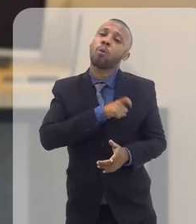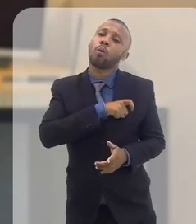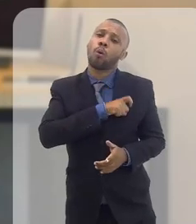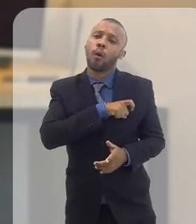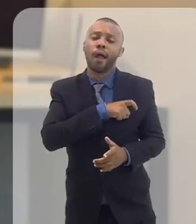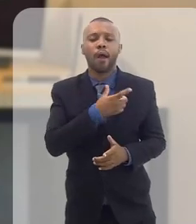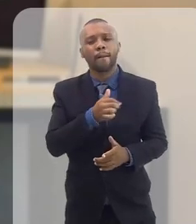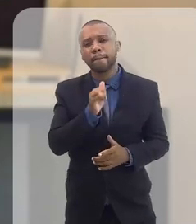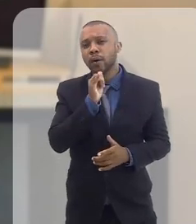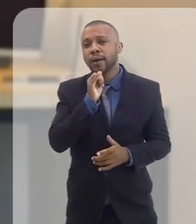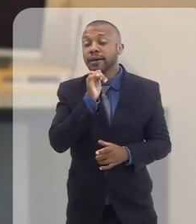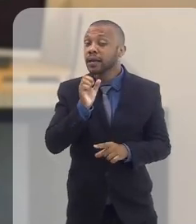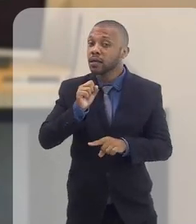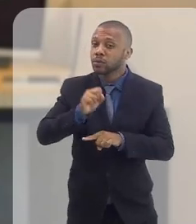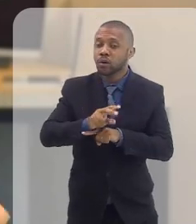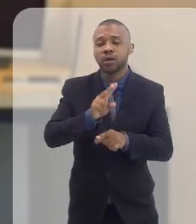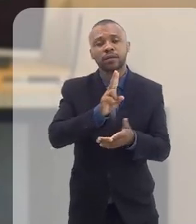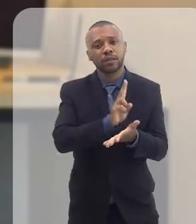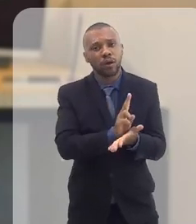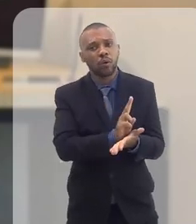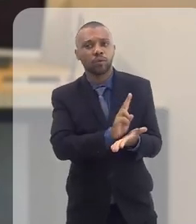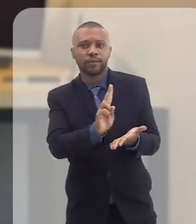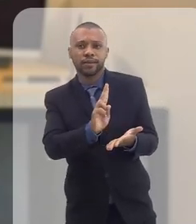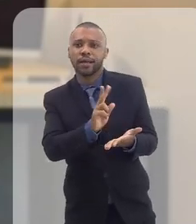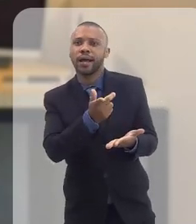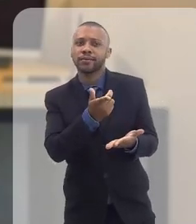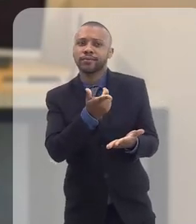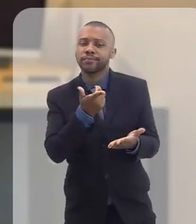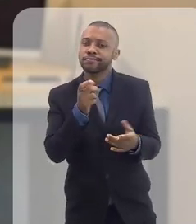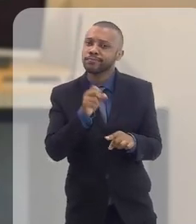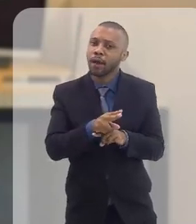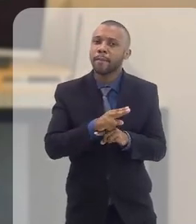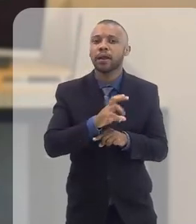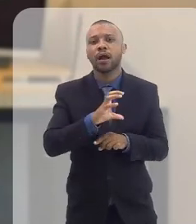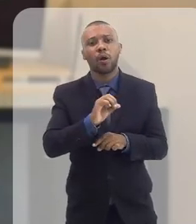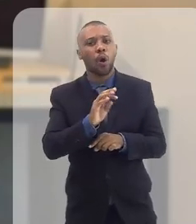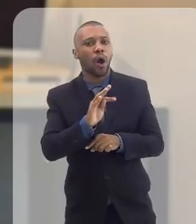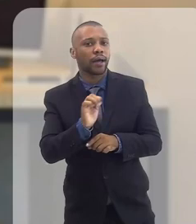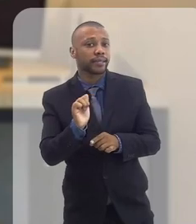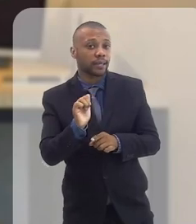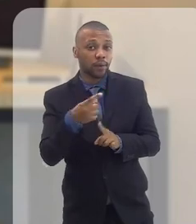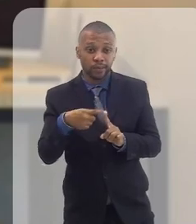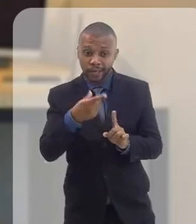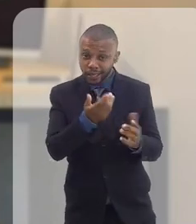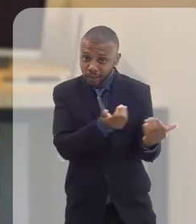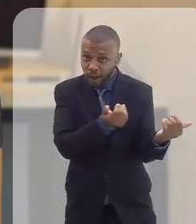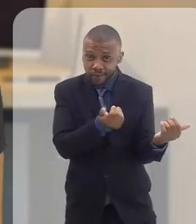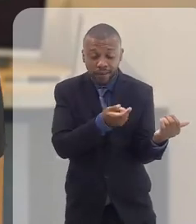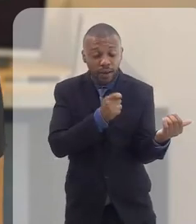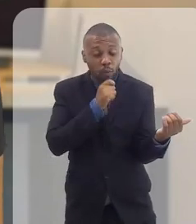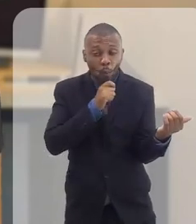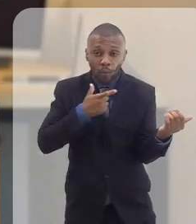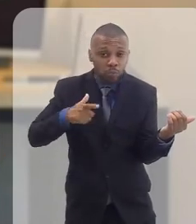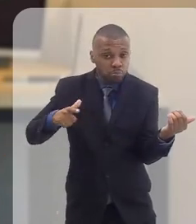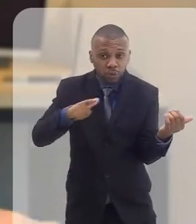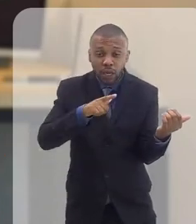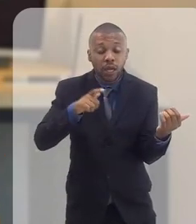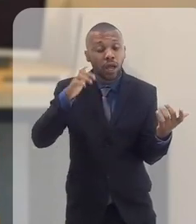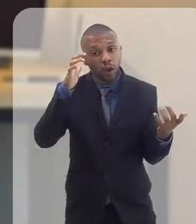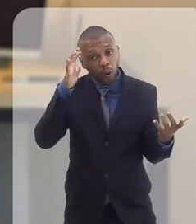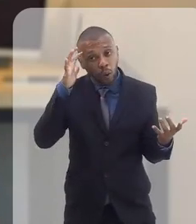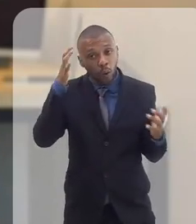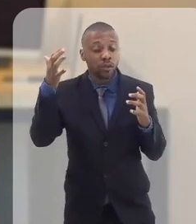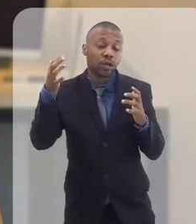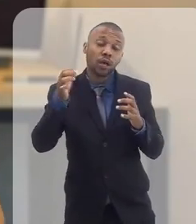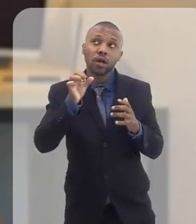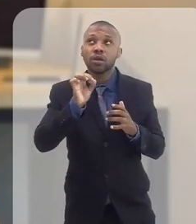forma, cruel com quem, por exemplo, entrou na universidade pela cota. Porque esse jovem provavelmente não